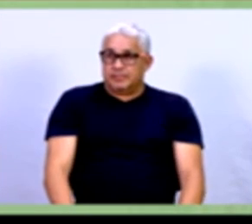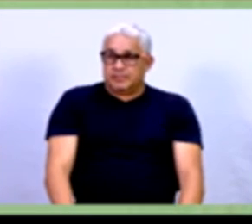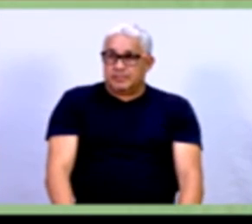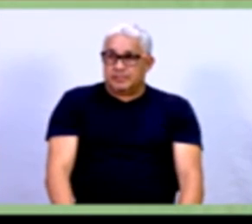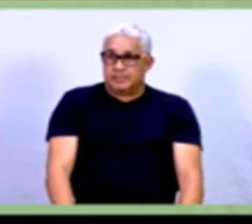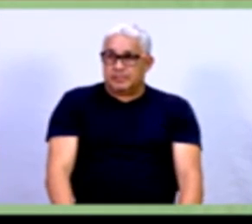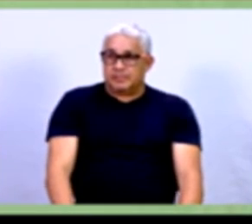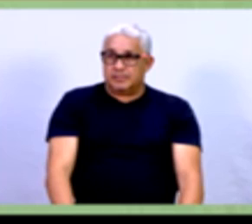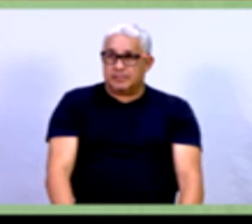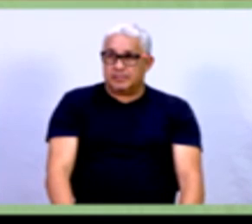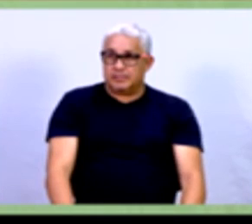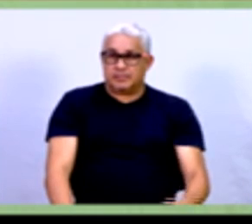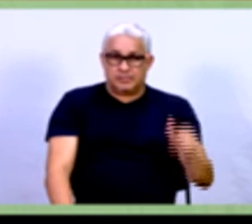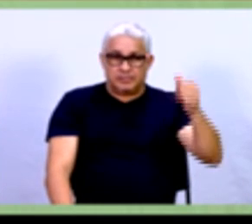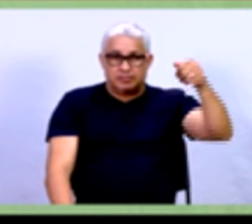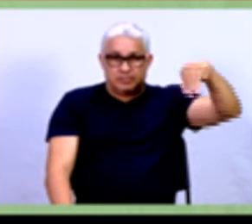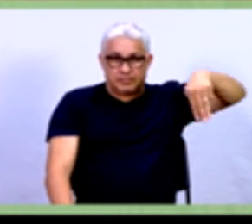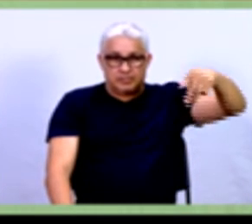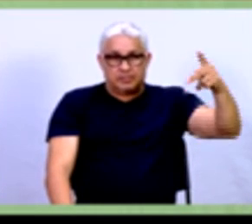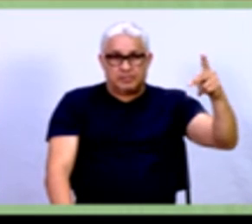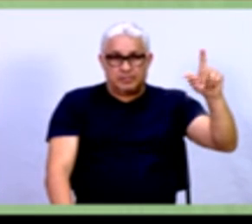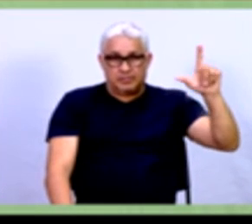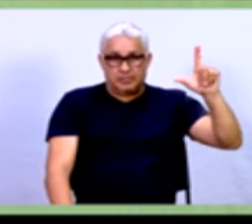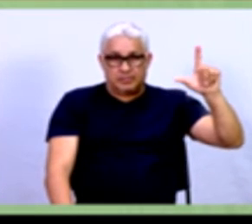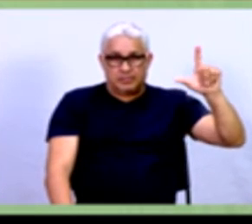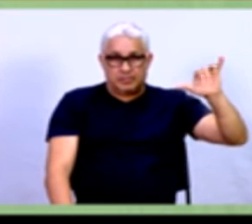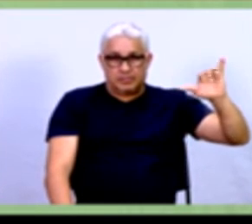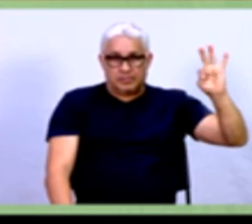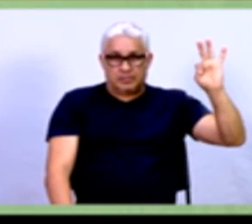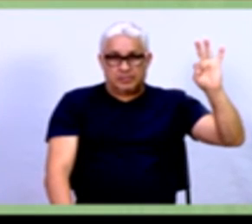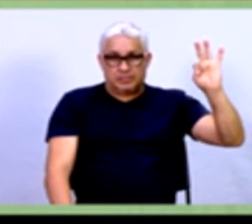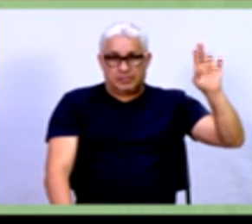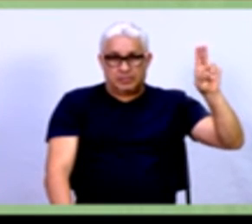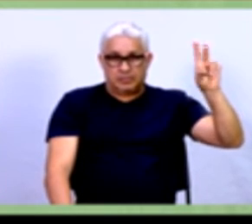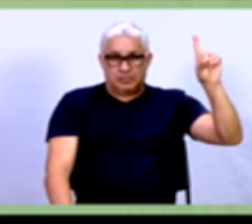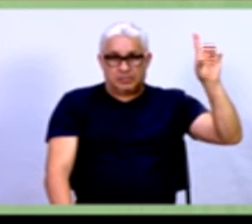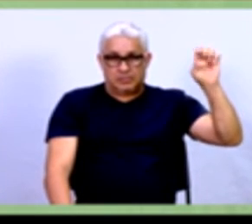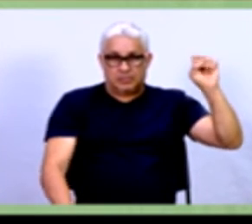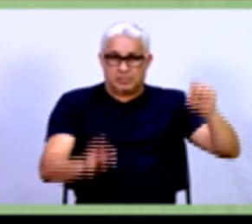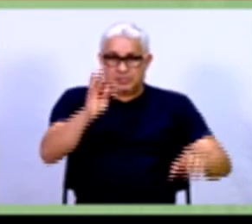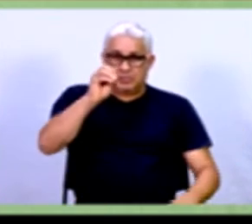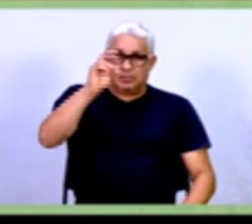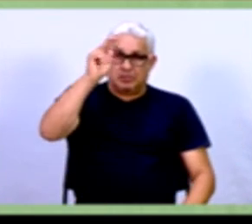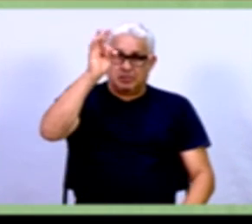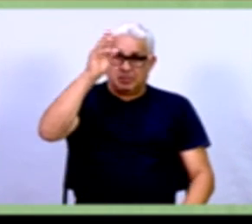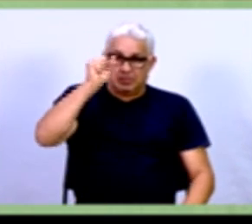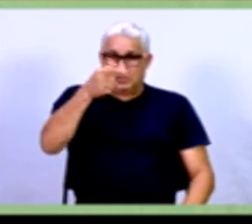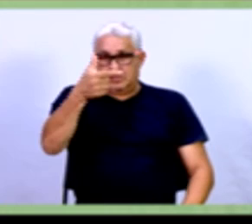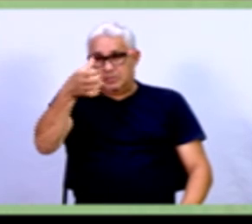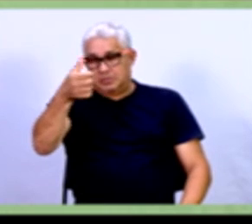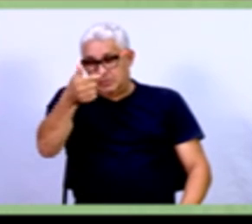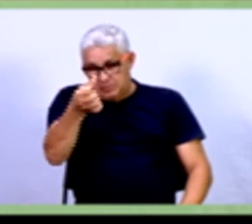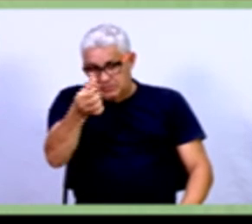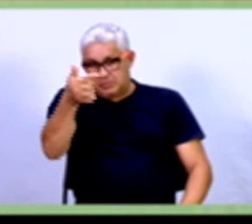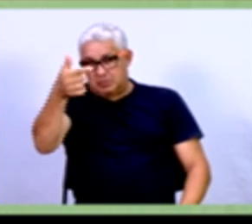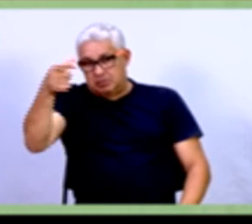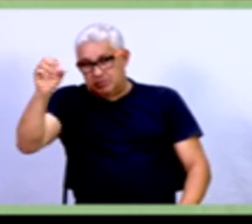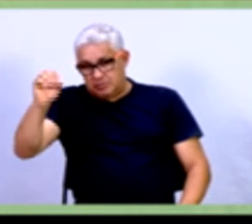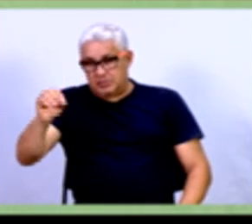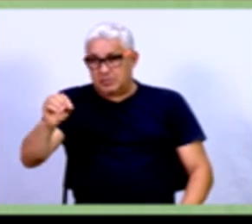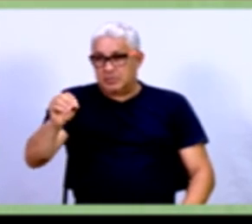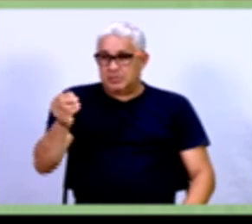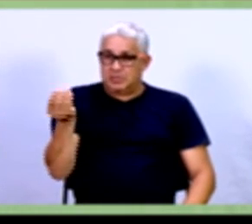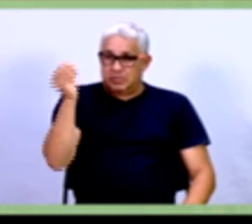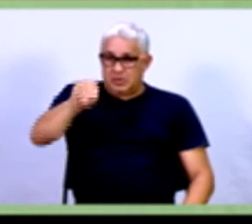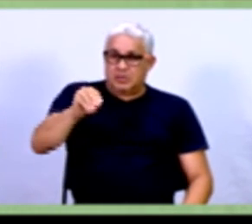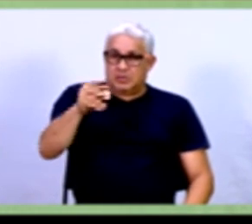nossa amplitude total aqui, pessoal? Ó, 620. Então, vamos colocar o 620 aqui. Daí, a gente tem aqui K menos